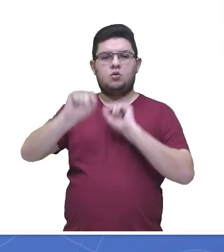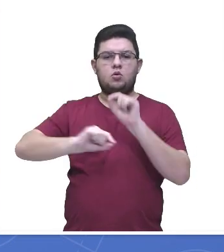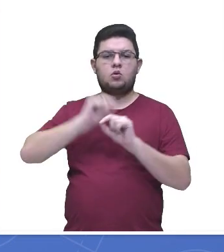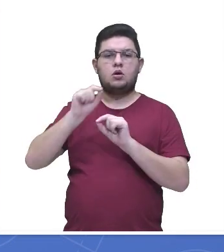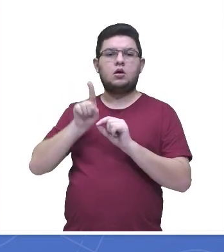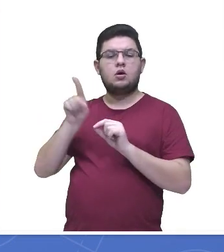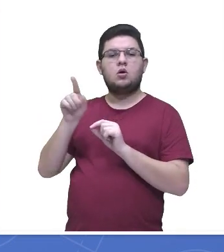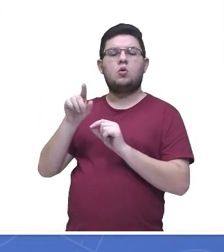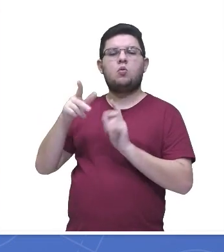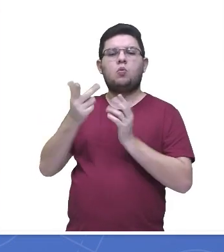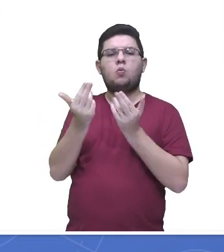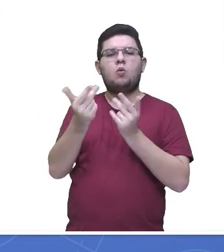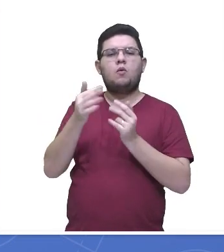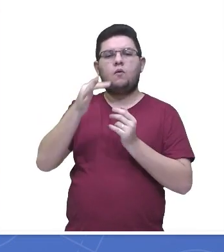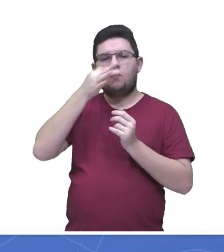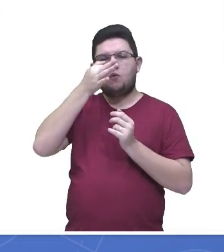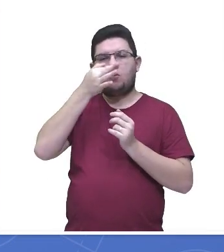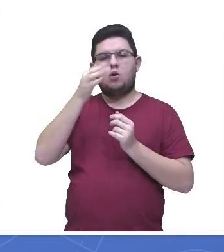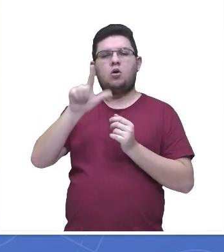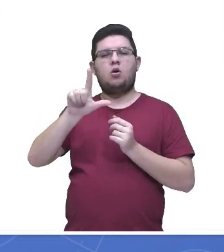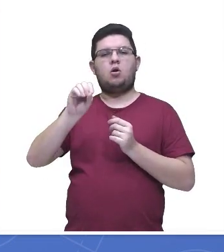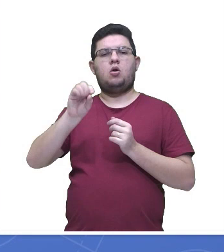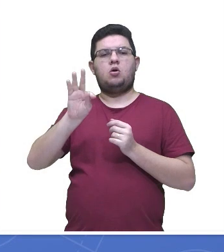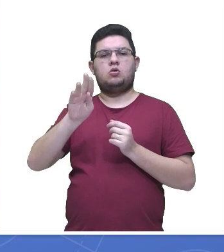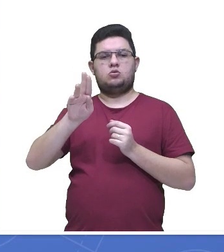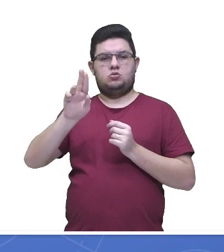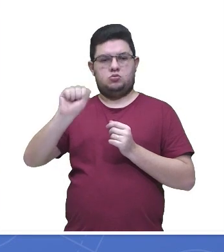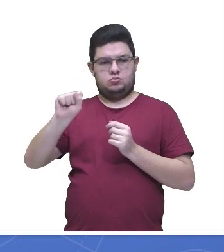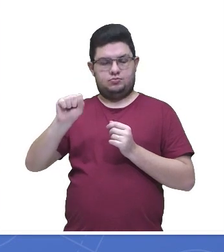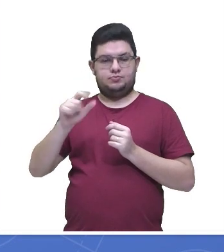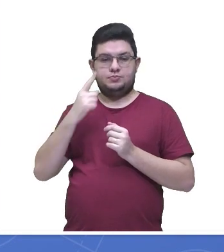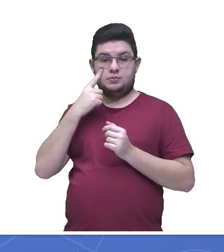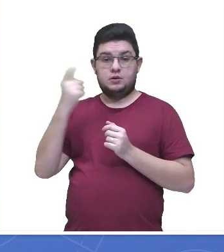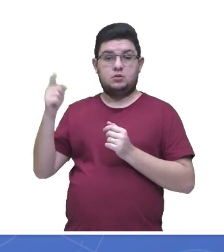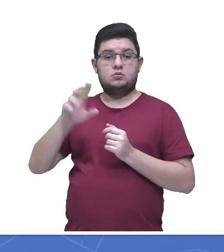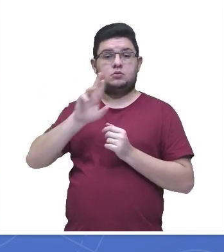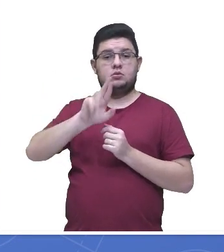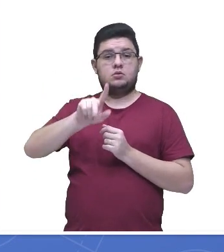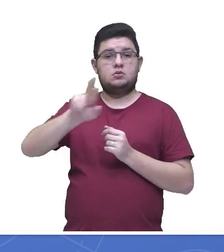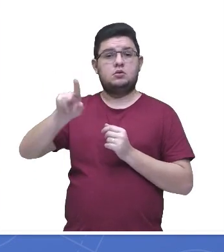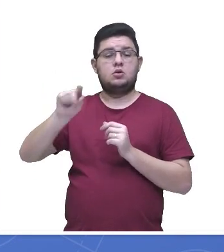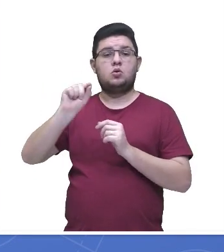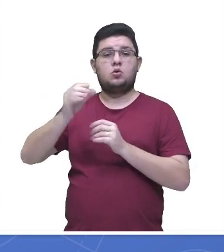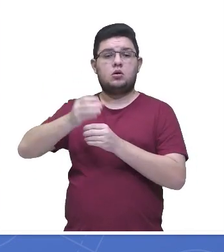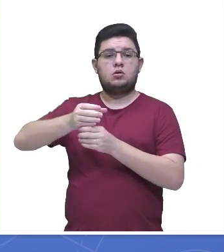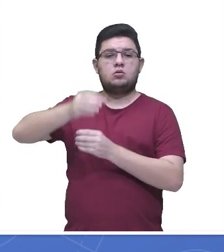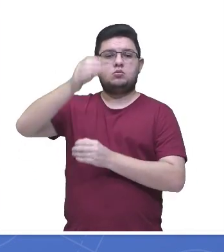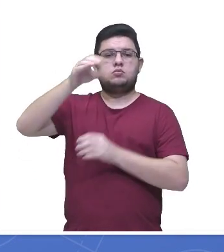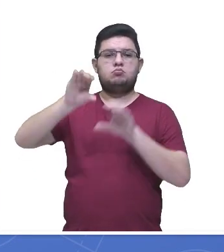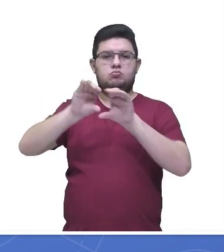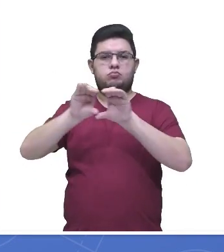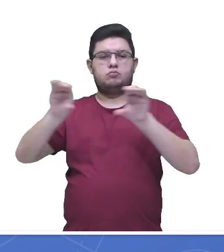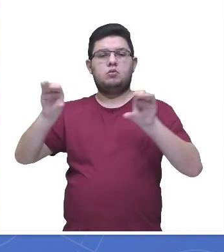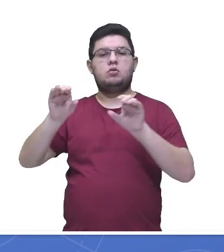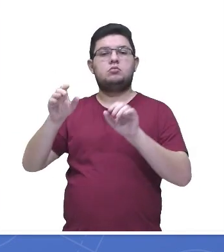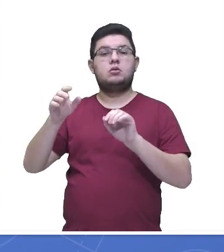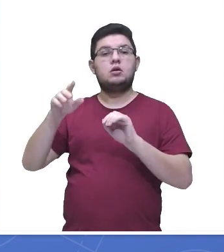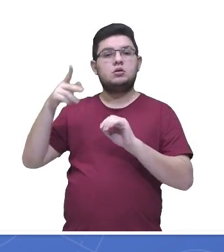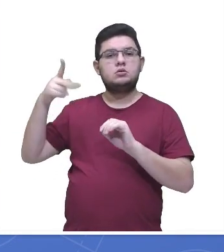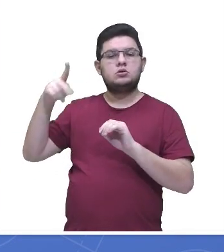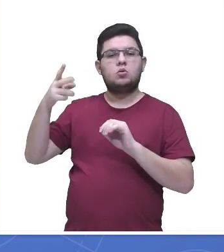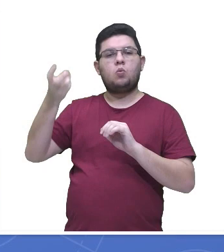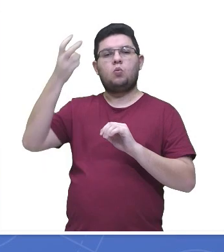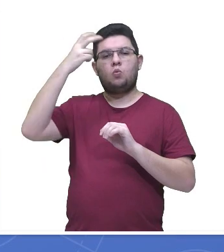ok? Então, esses são os diferentes capitéis que nós vamos encontrar nessa cultura, nessa sociedade antiga do